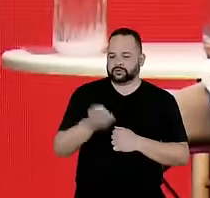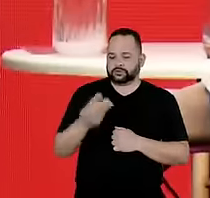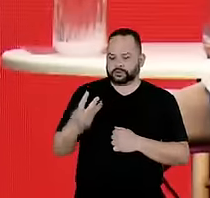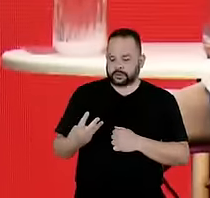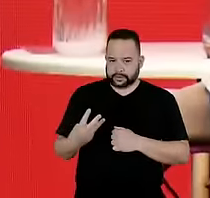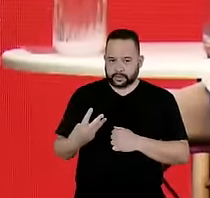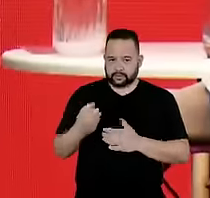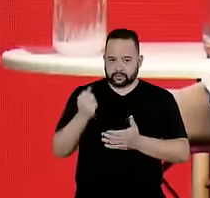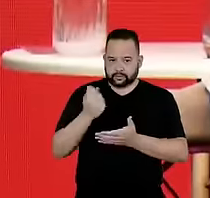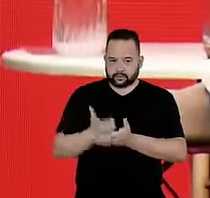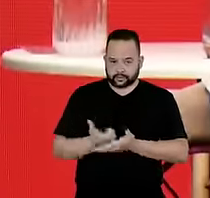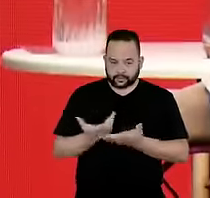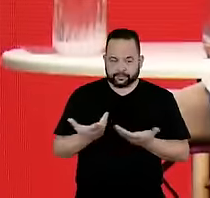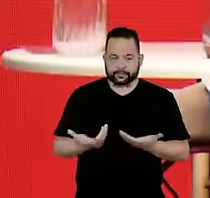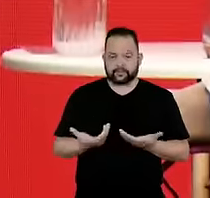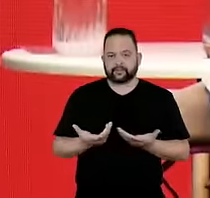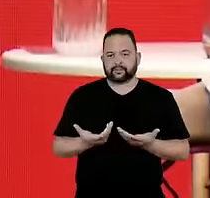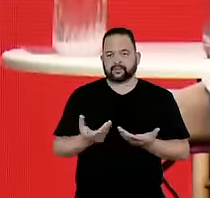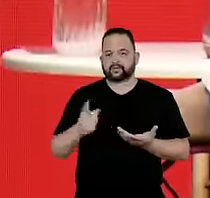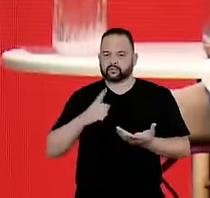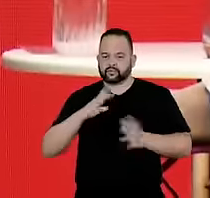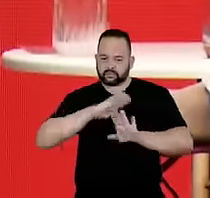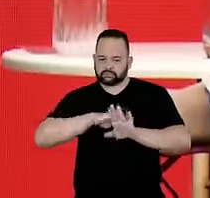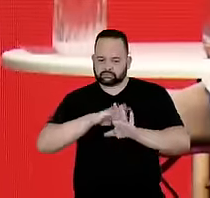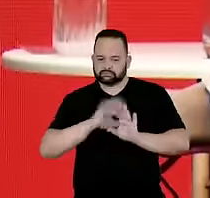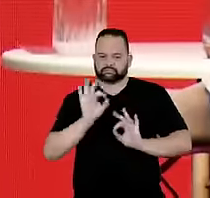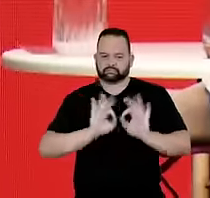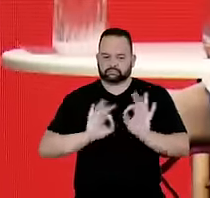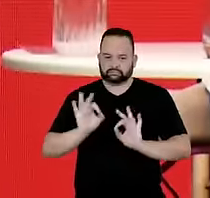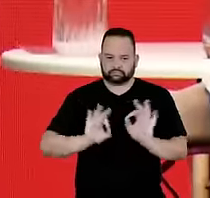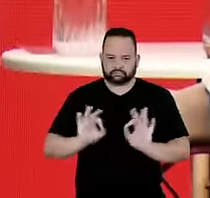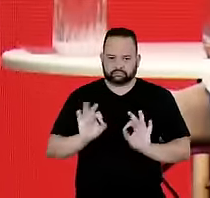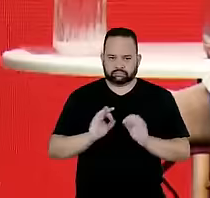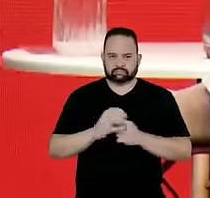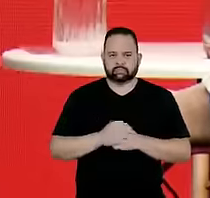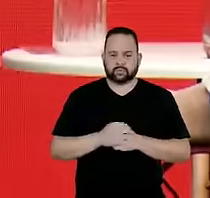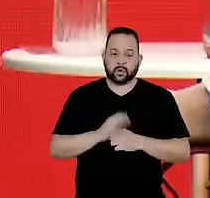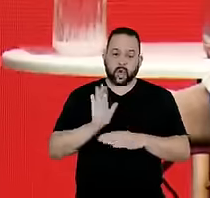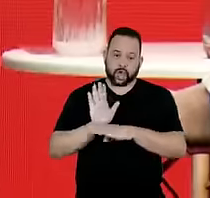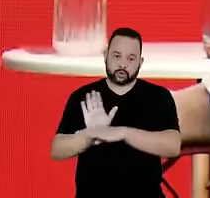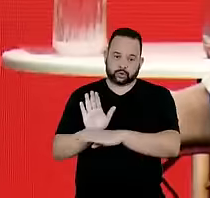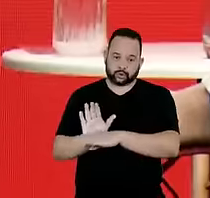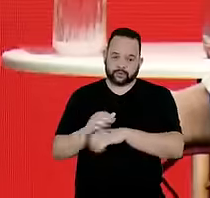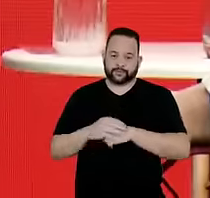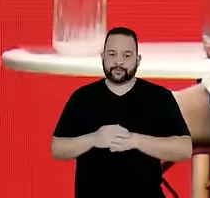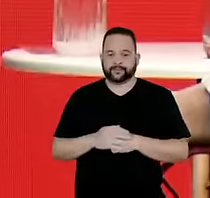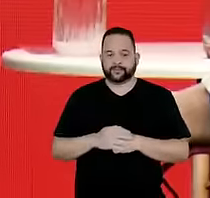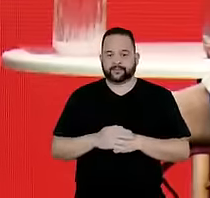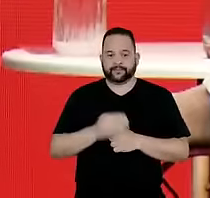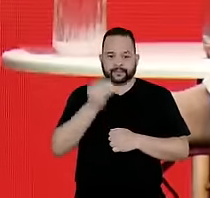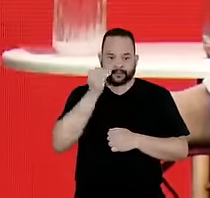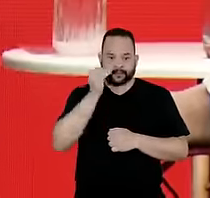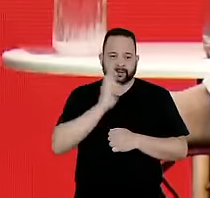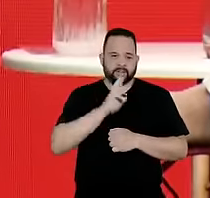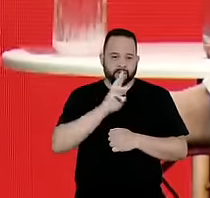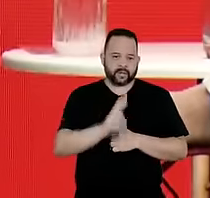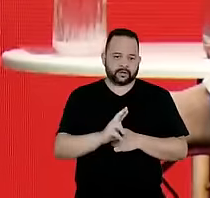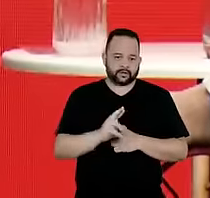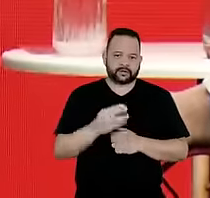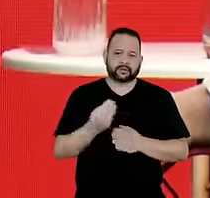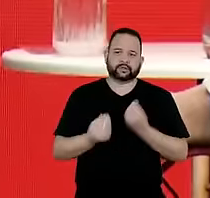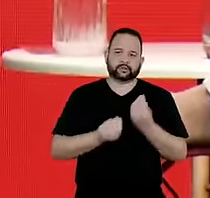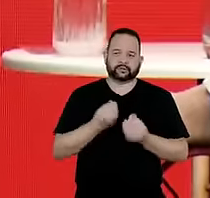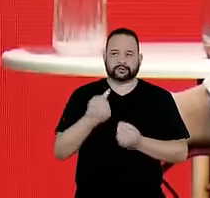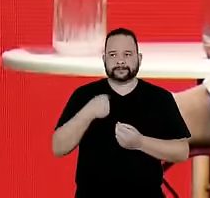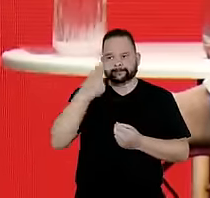todo o cenário pano de fundo né Eh eh é favorece indo já para tentar responder a parte de como é que tá alocado né a gente tem uma